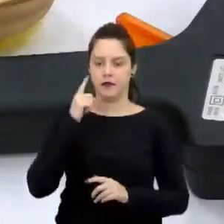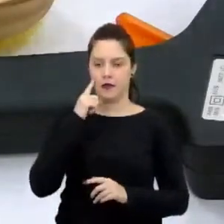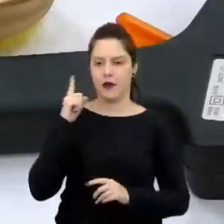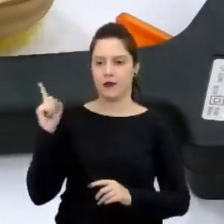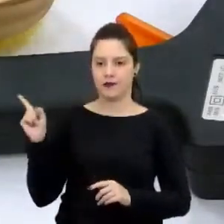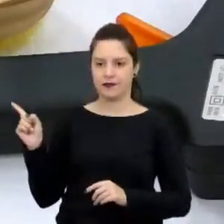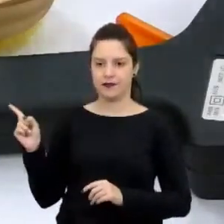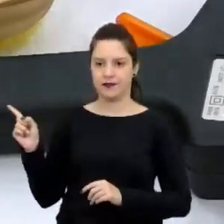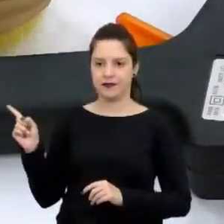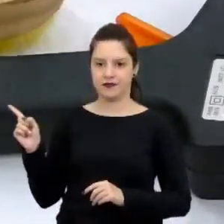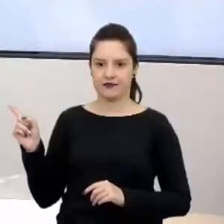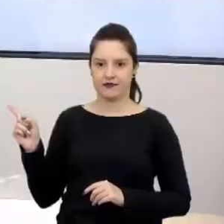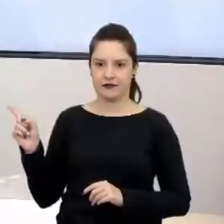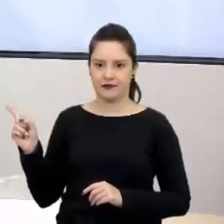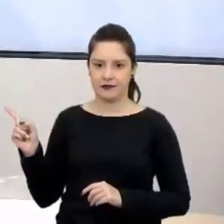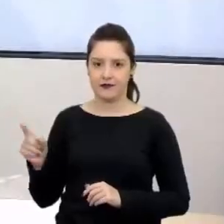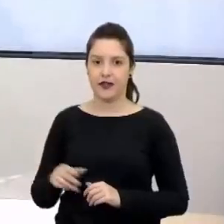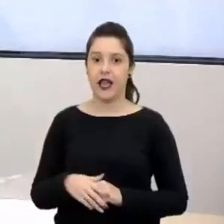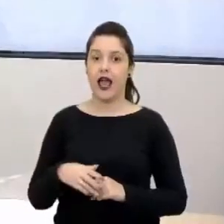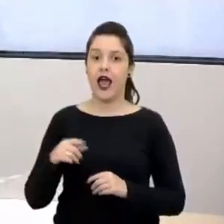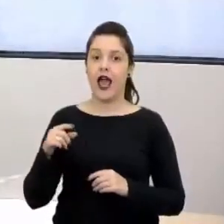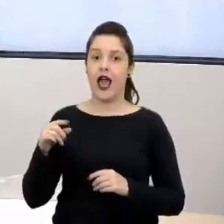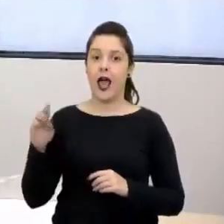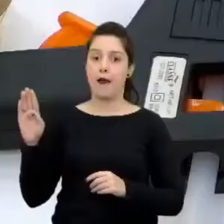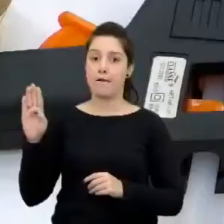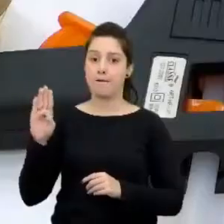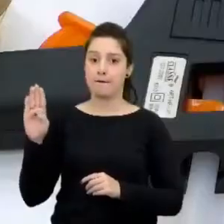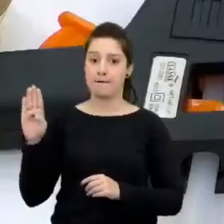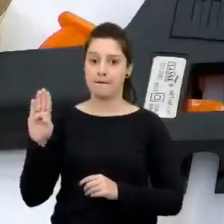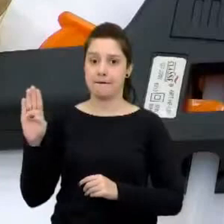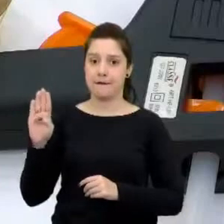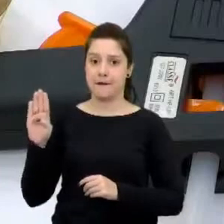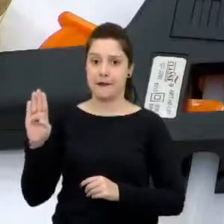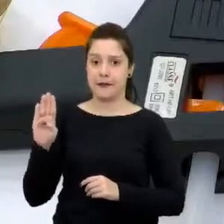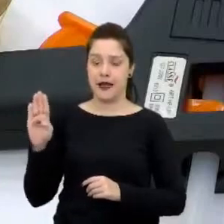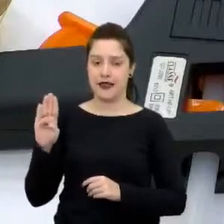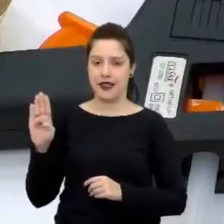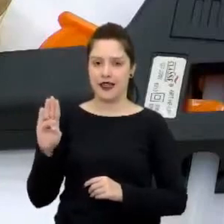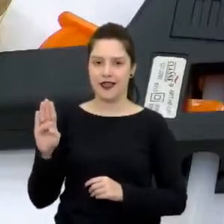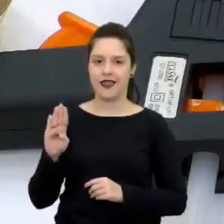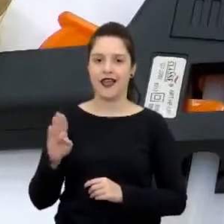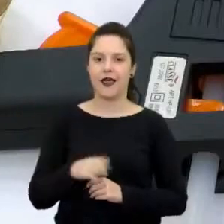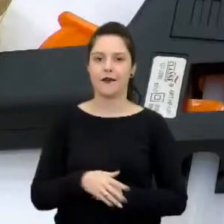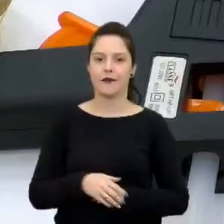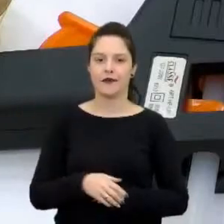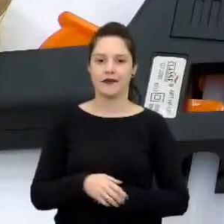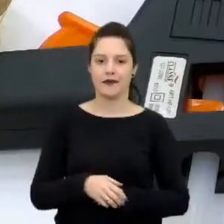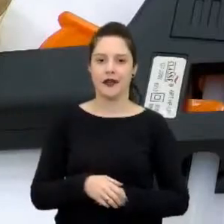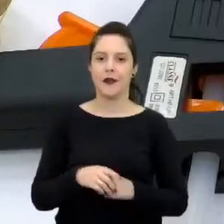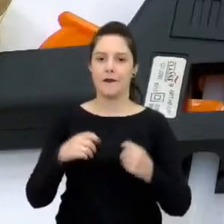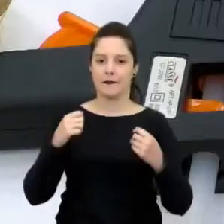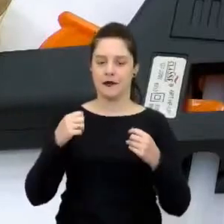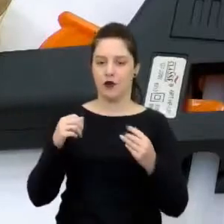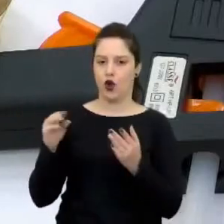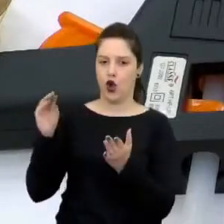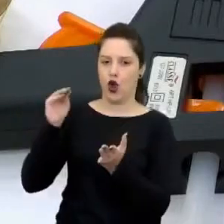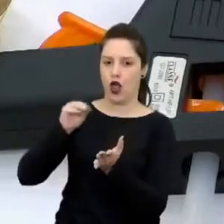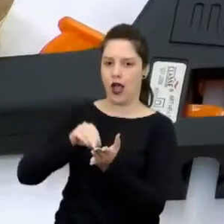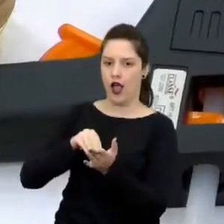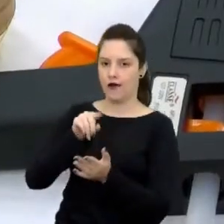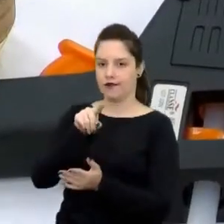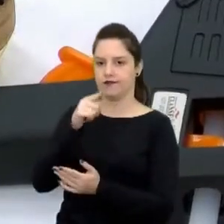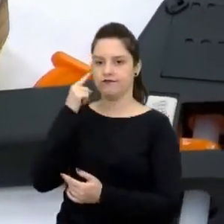se encostar. No caso da bateria, é melhor você colar a bateria, porque o plug da 9 volts é muito pequeno.